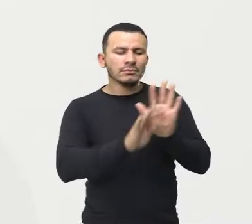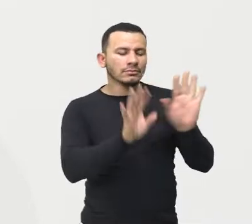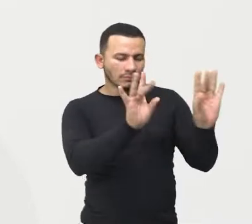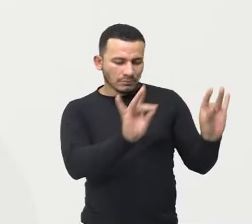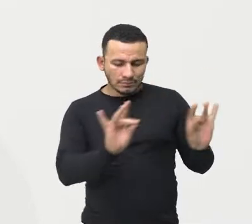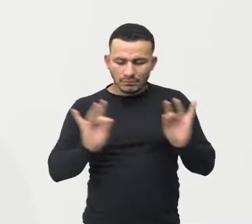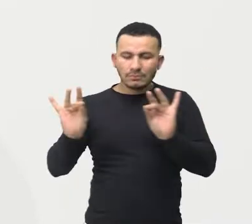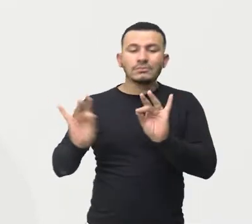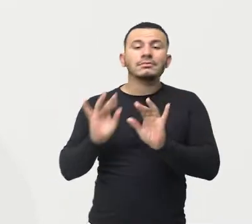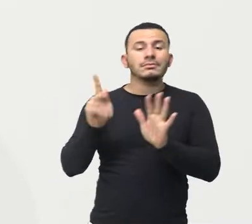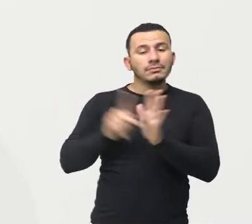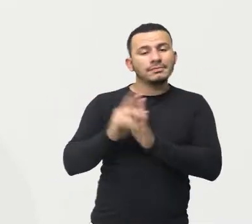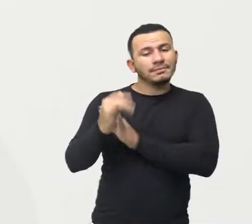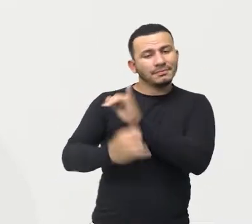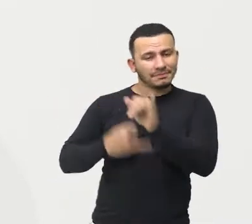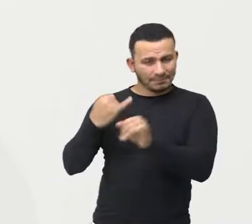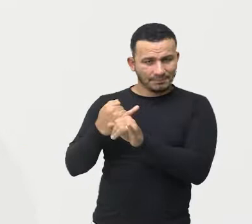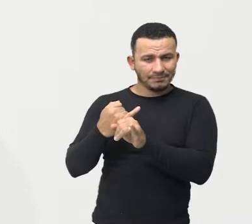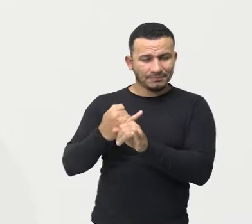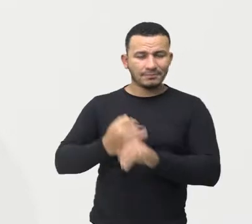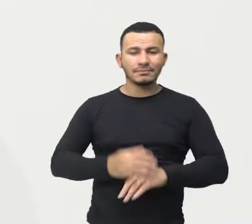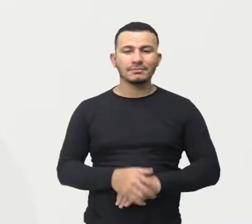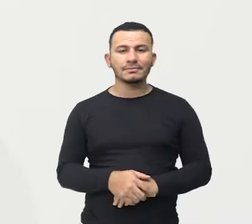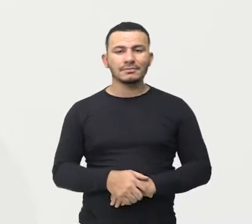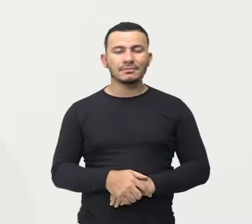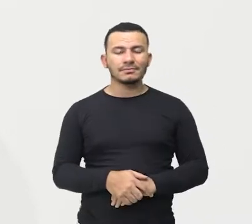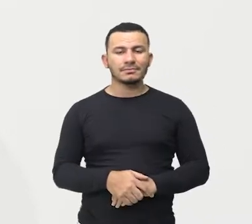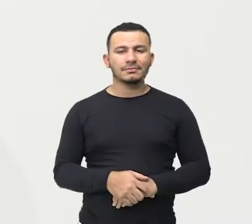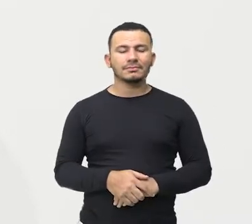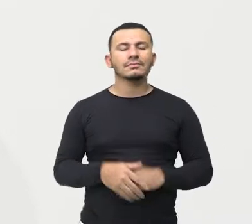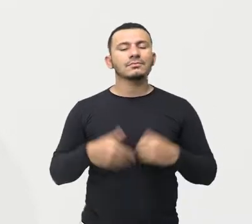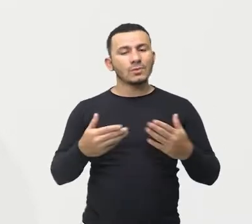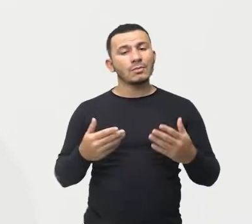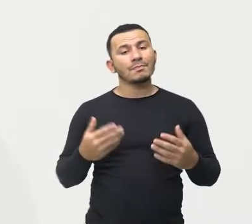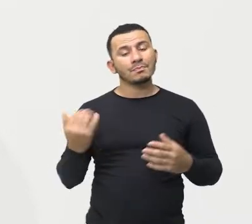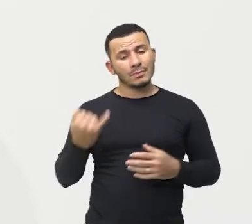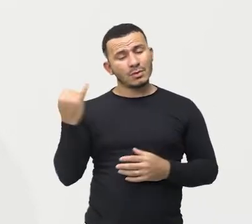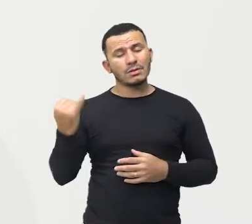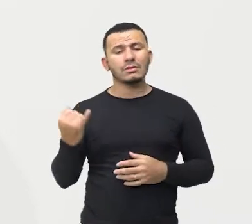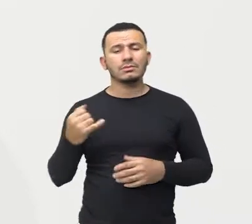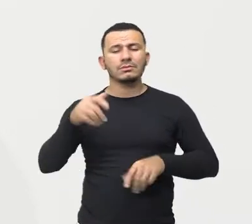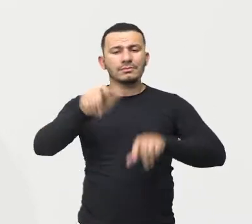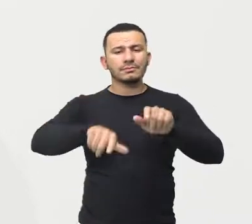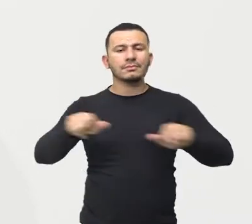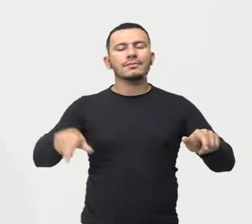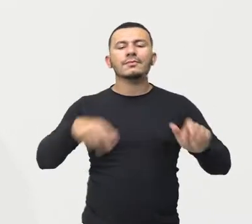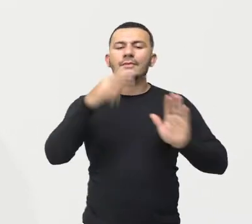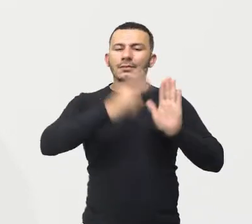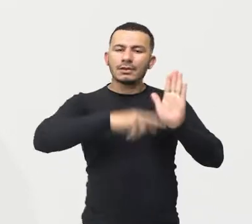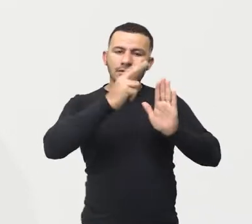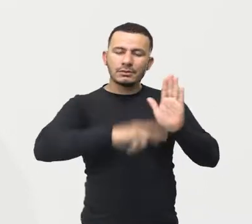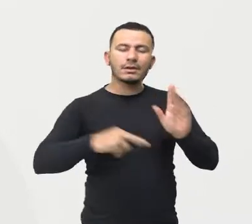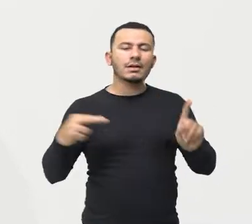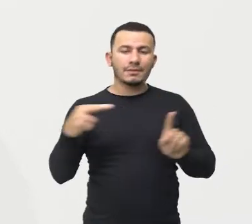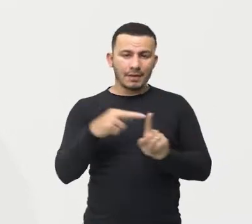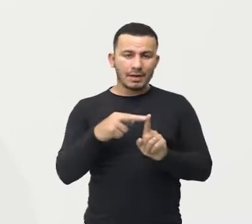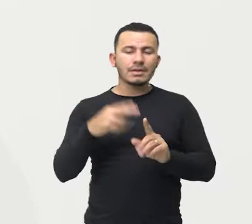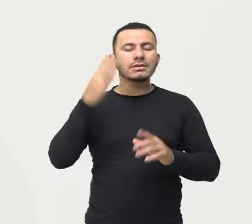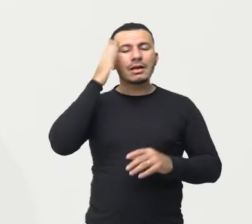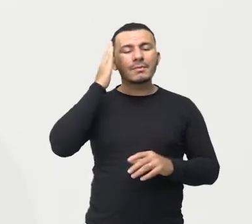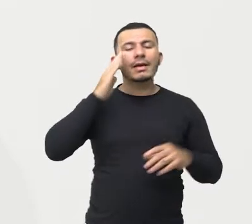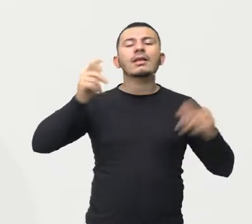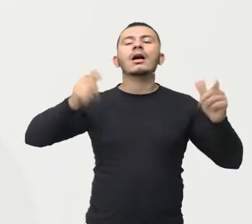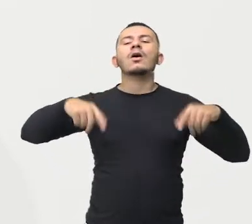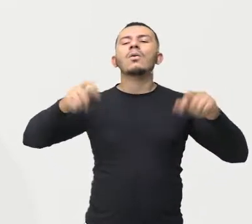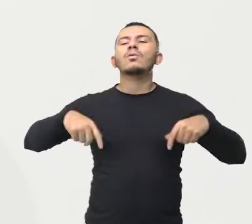da internet, ok? É sempre importante, ou seja, é interessante você ler a referência do texto,